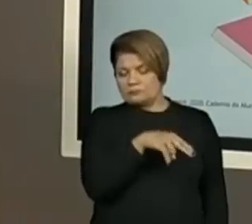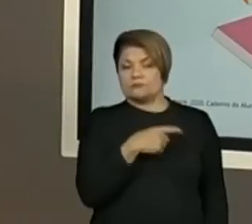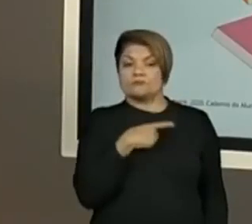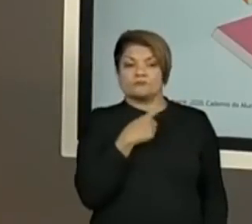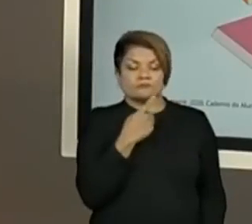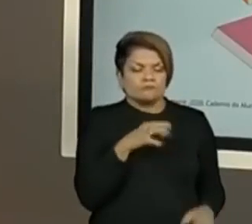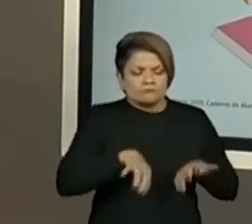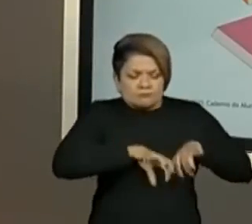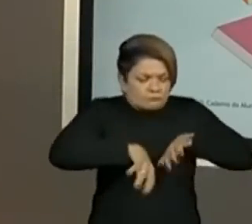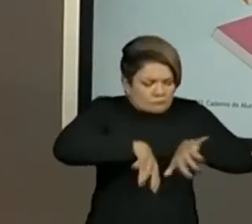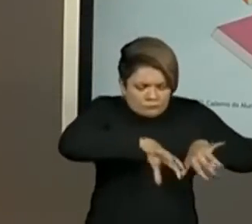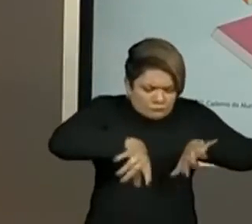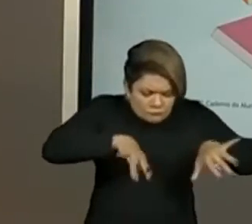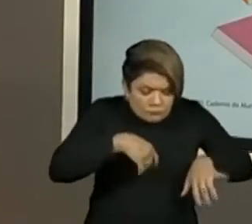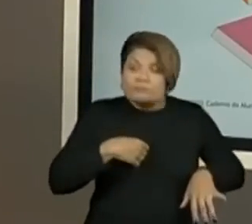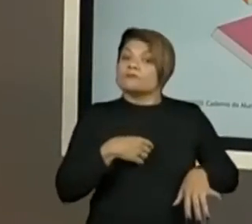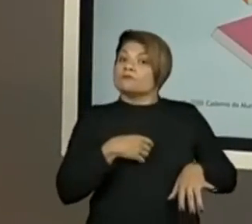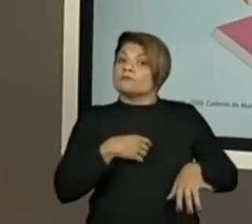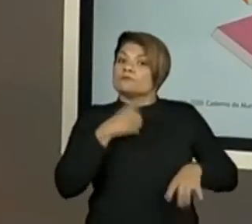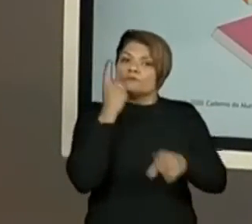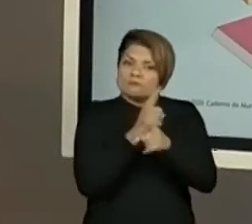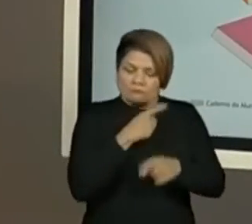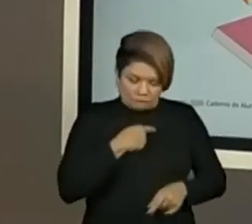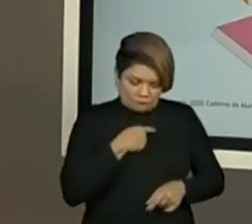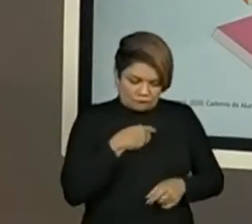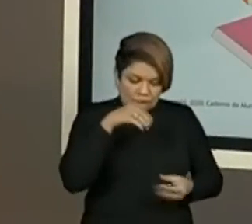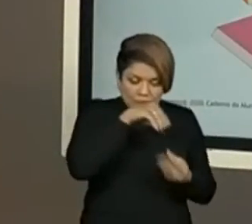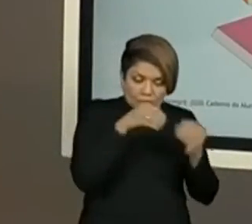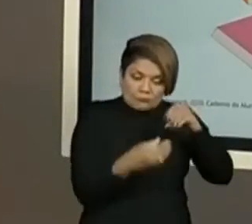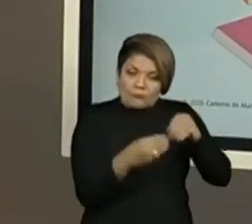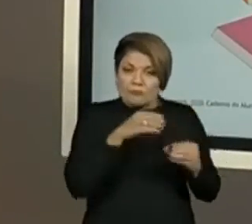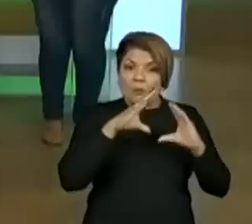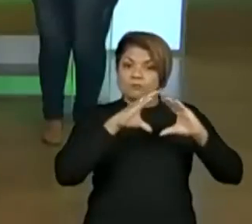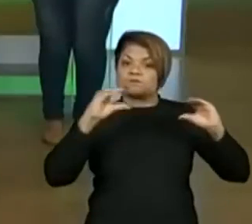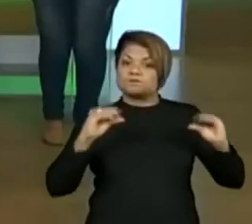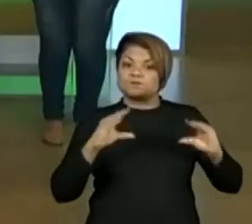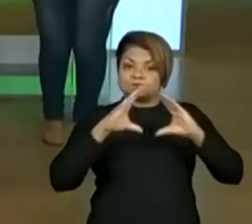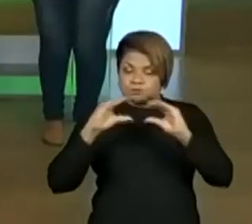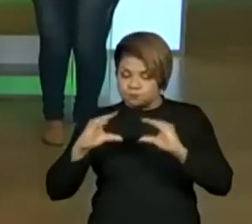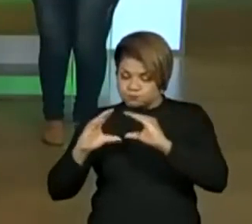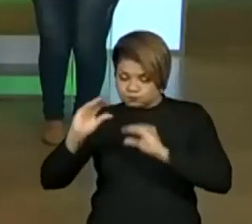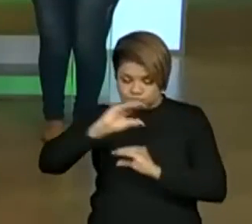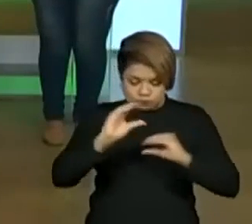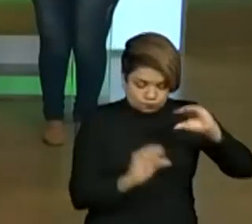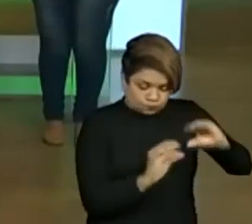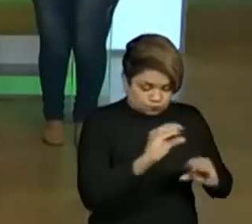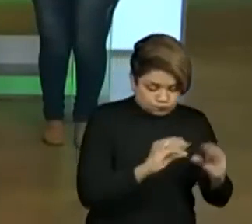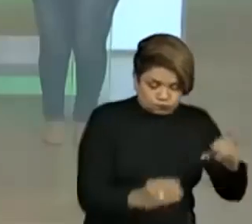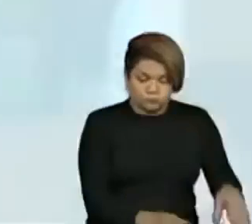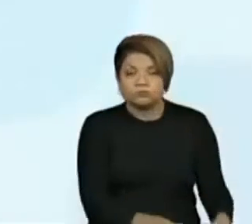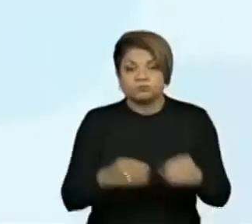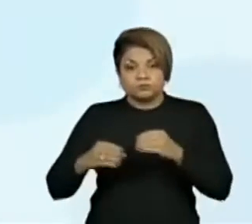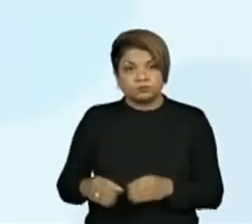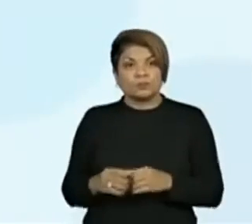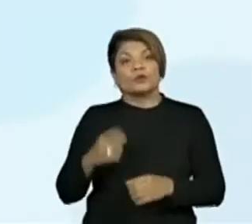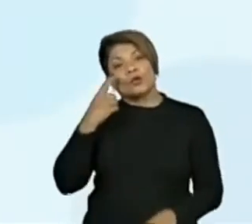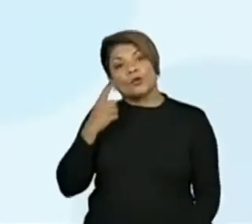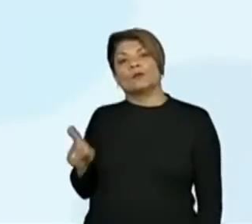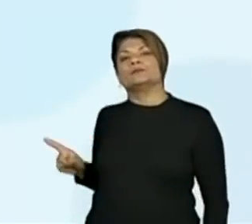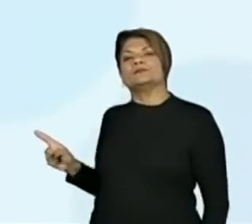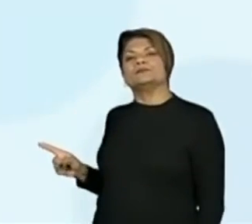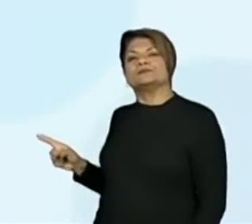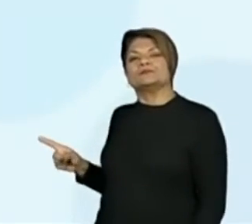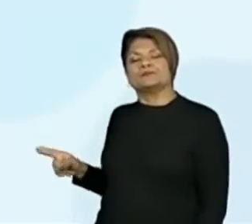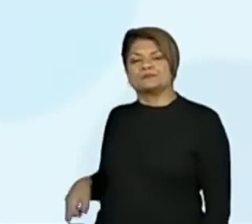aí algumas... um jogo de blocos. Você quer me ajudar, professora Vivi? Vamos olhar, mostrar para eles, vamos mostrar para eles. Olhem aqui o jogo